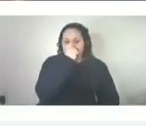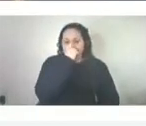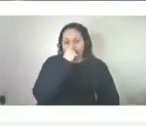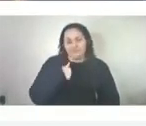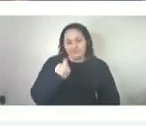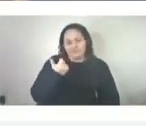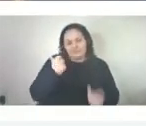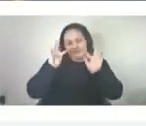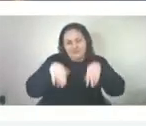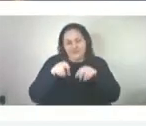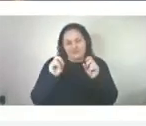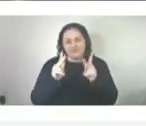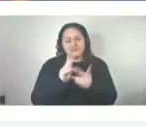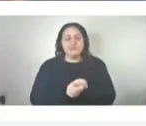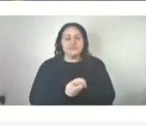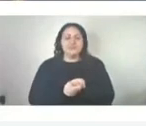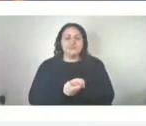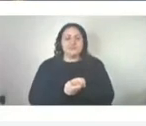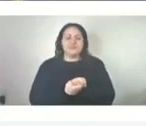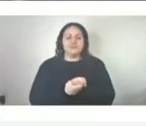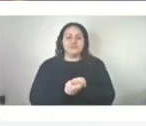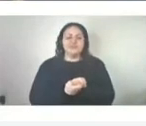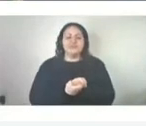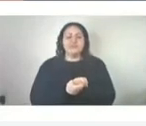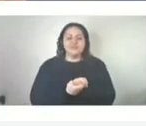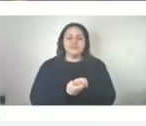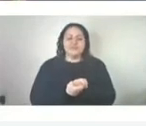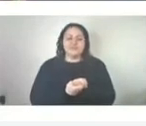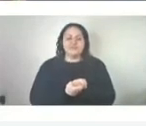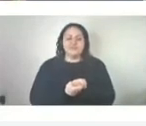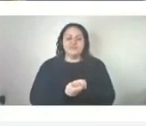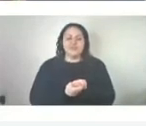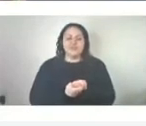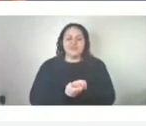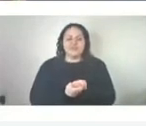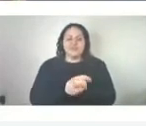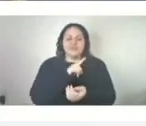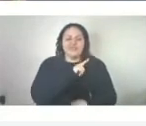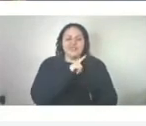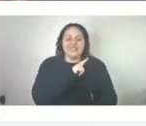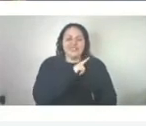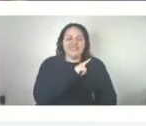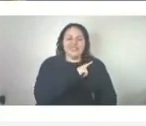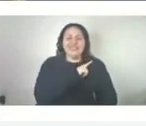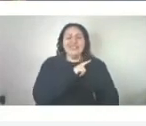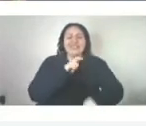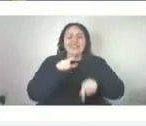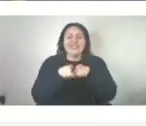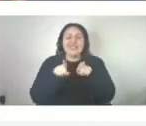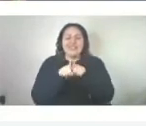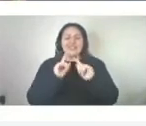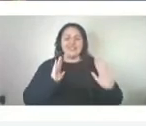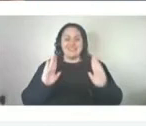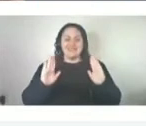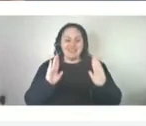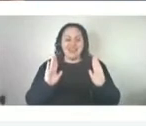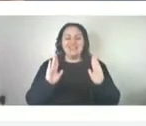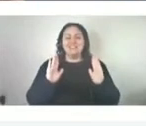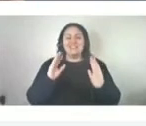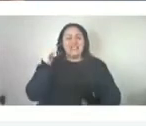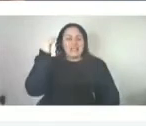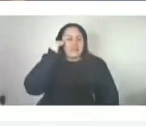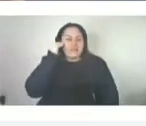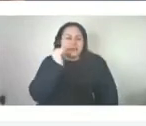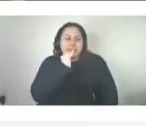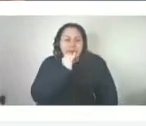pessoal? Aí são fotos dos meus espaços de experimentação, é muita experimentação, né? É um trabalho muito